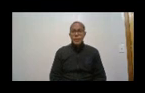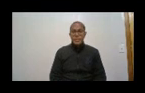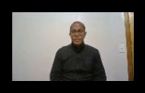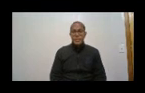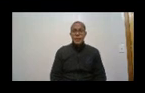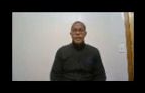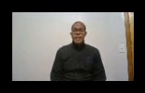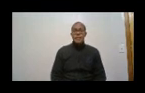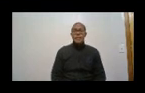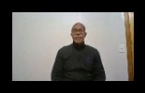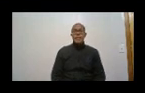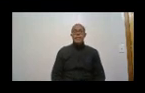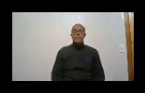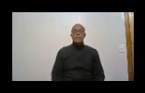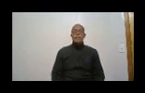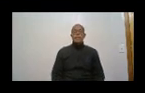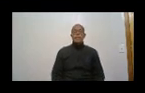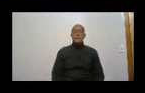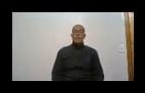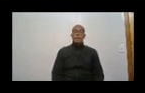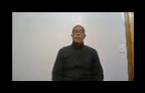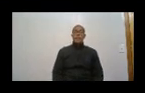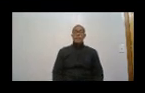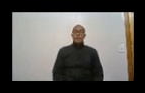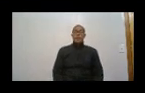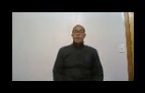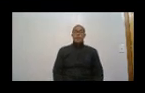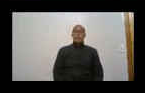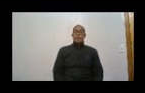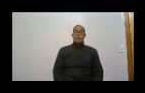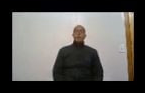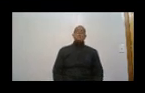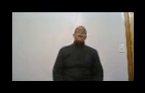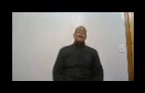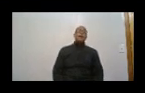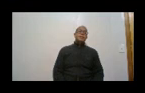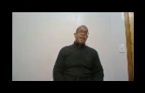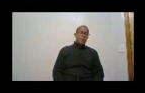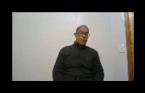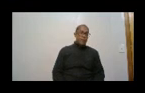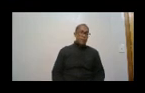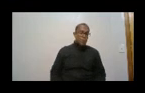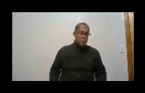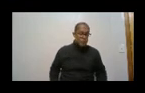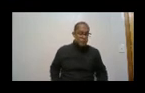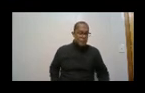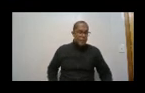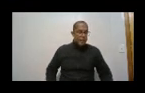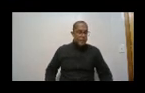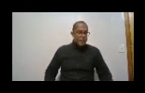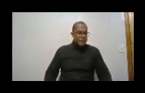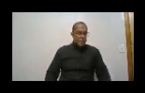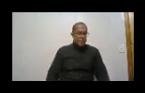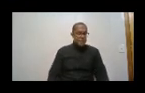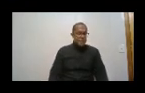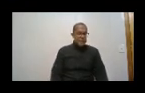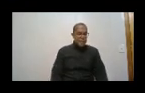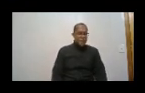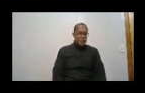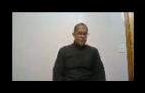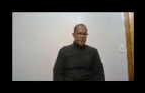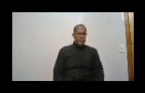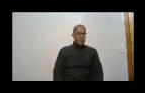são agonistas, ele desencadeia uma ação, uma resposta. Então, a célula produz, ela tem